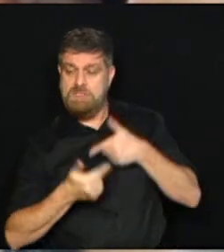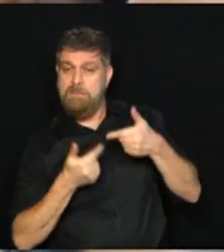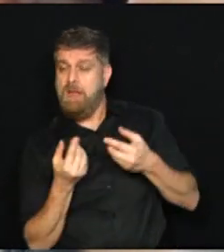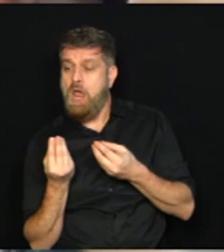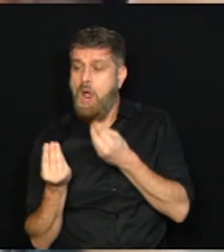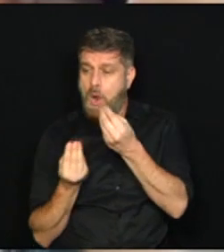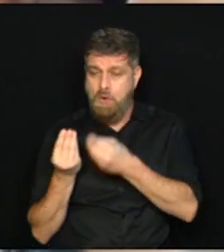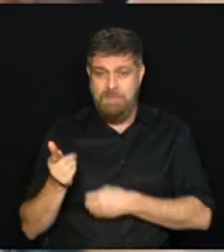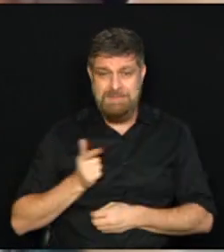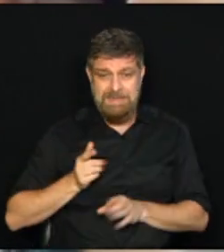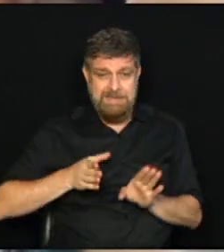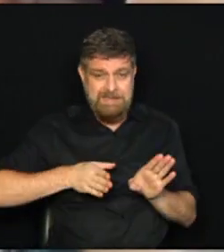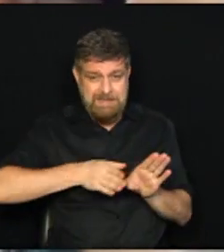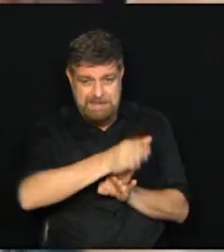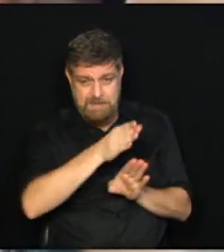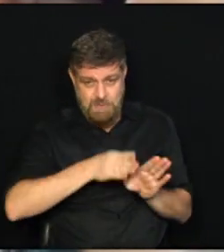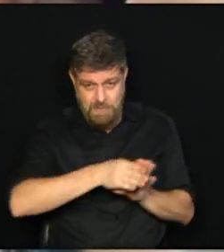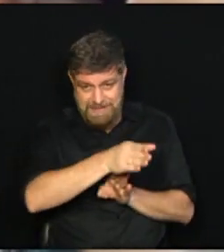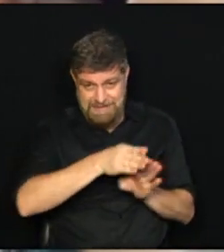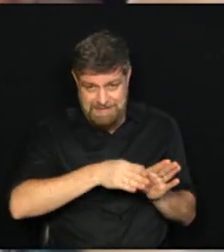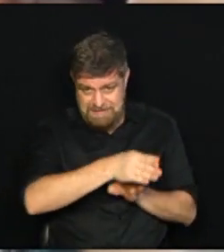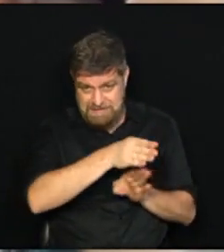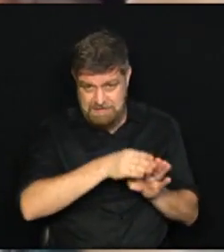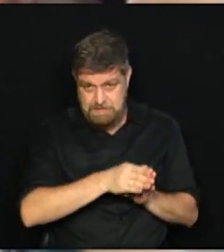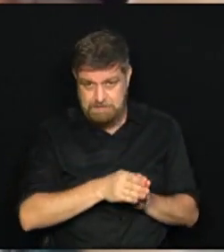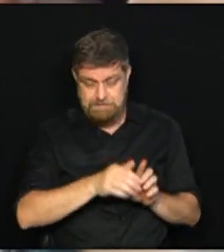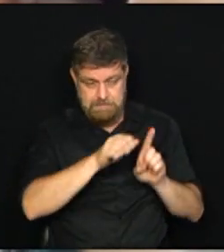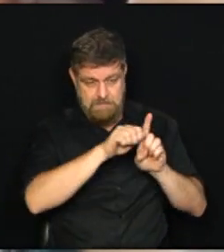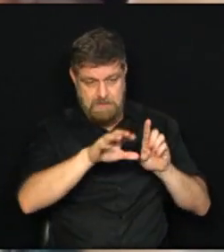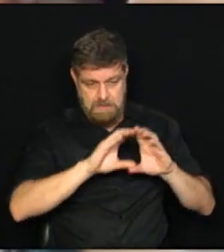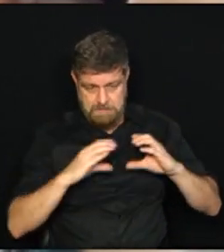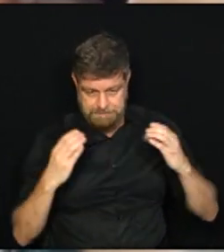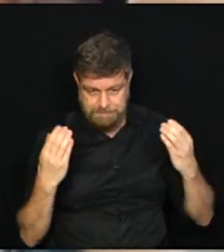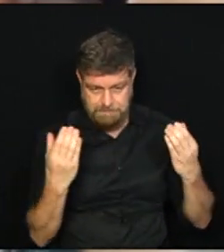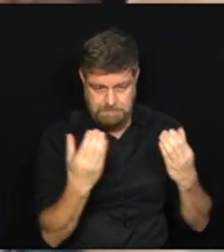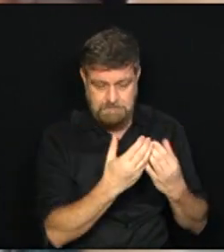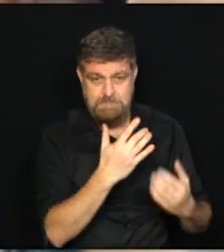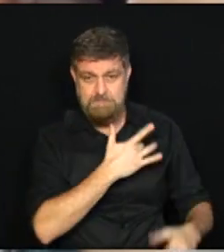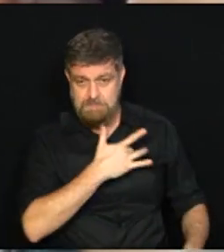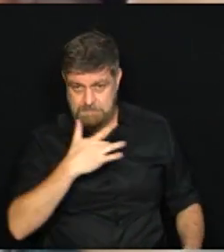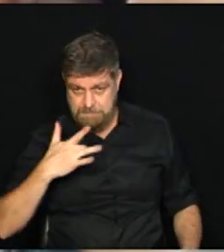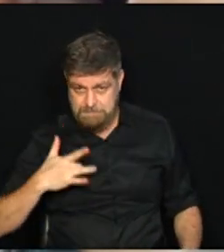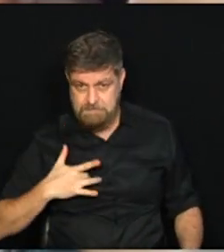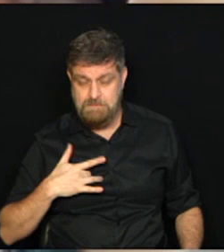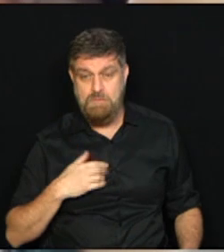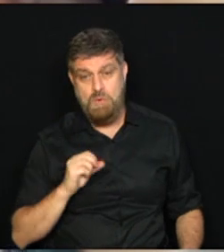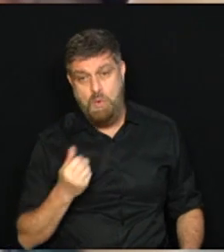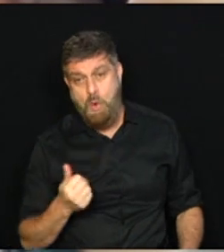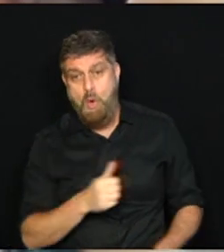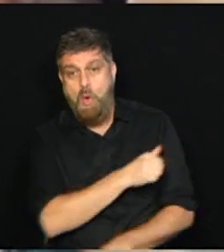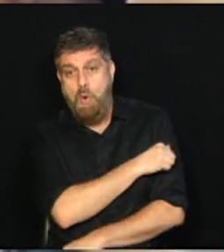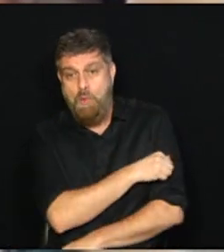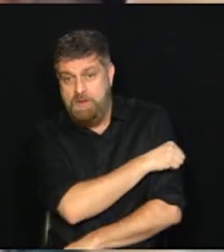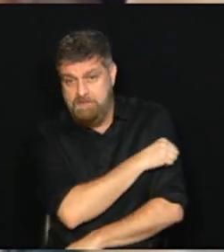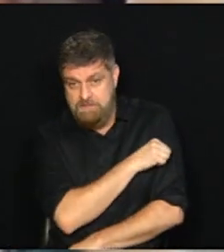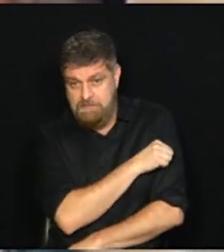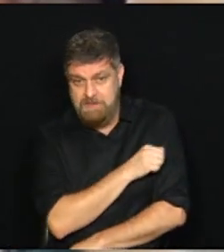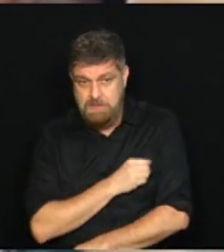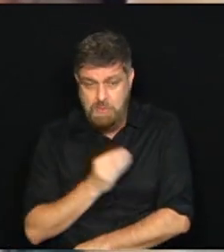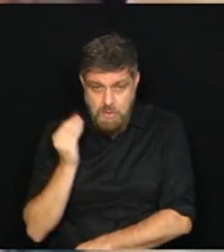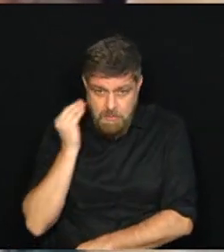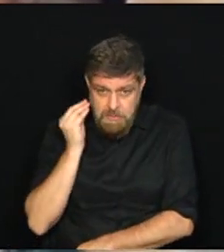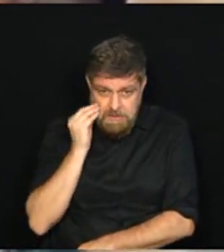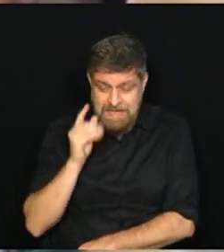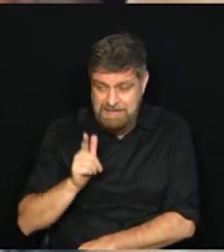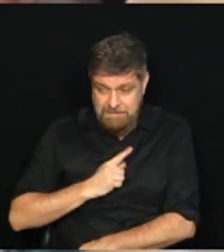trabalha com orientação, os agentes comunitários de saúde, os enfermeiros, não sei se vocês já tiveram a oportunidade